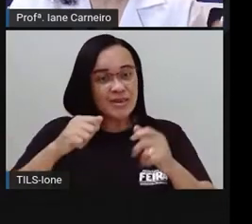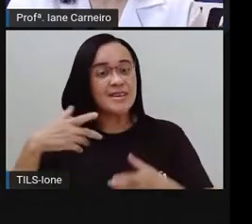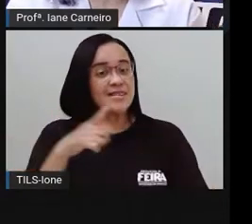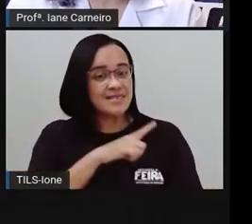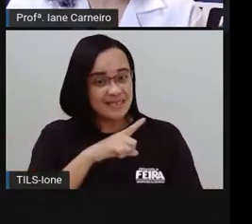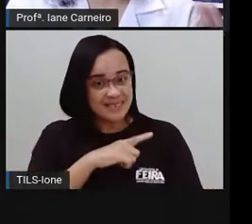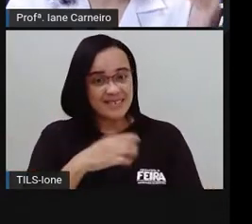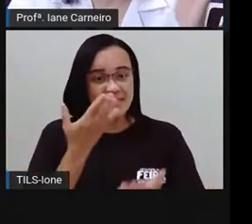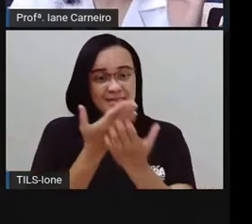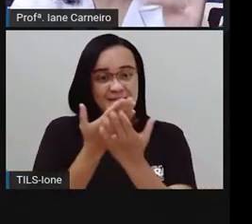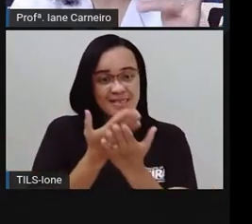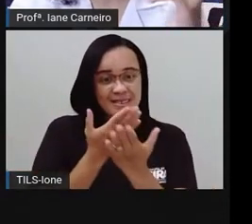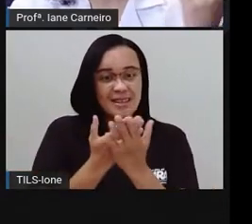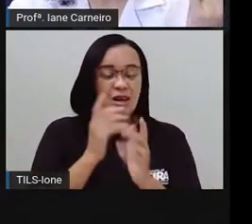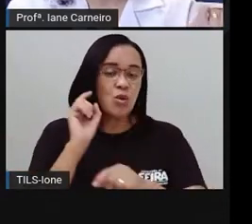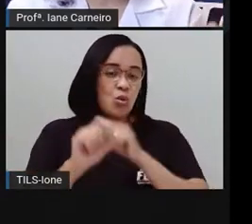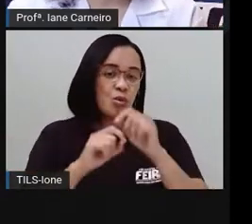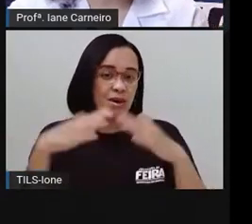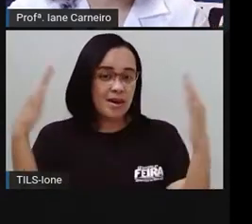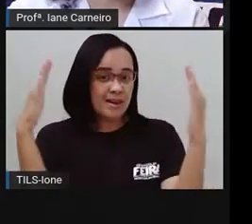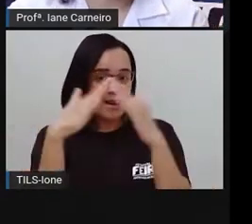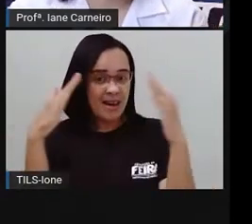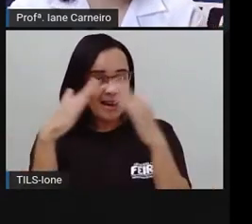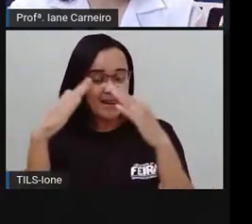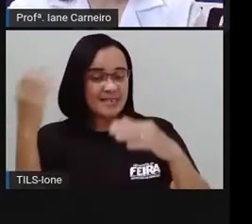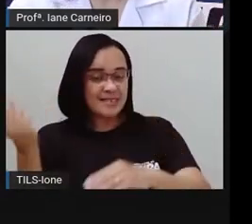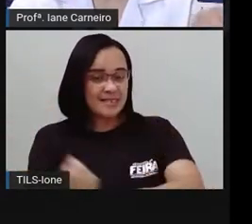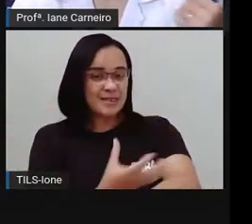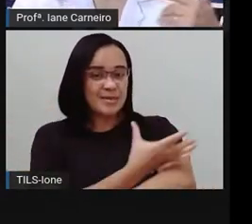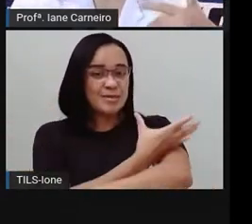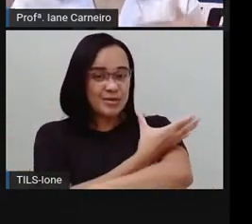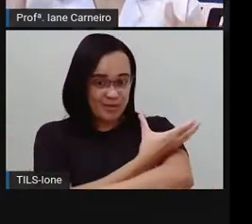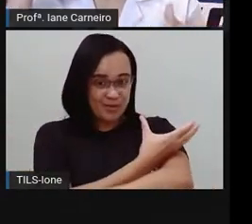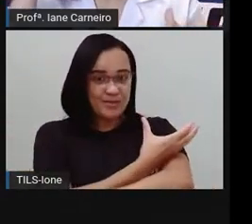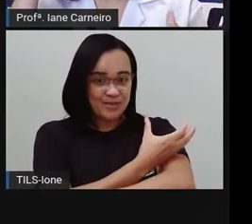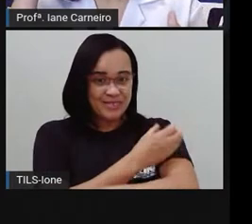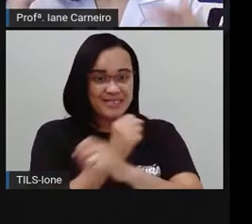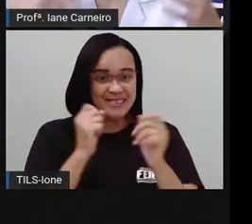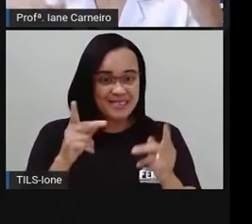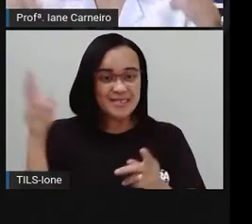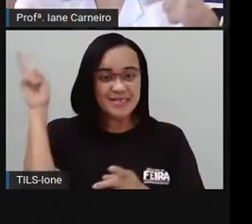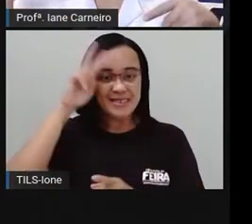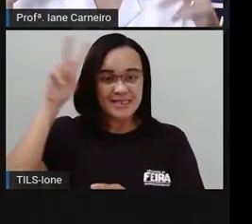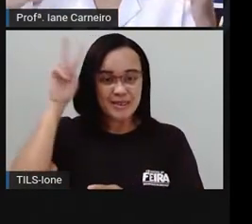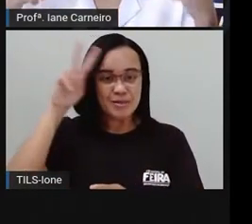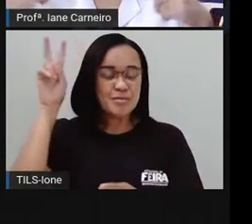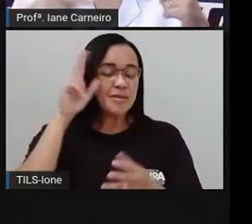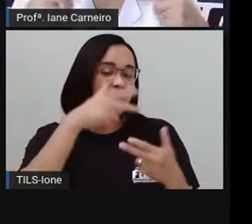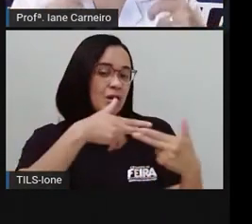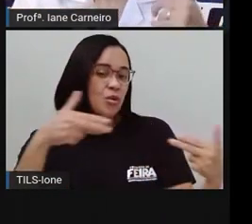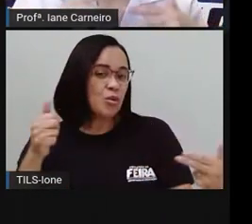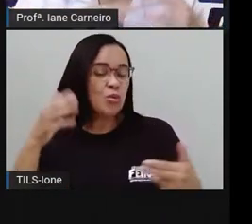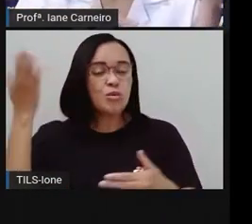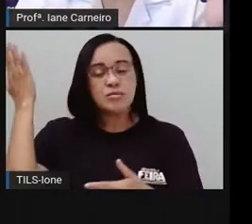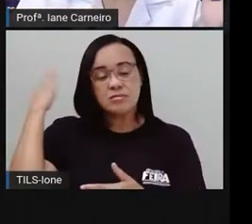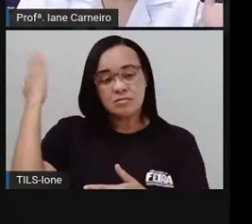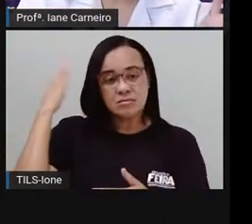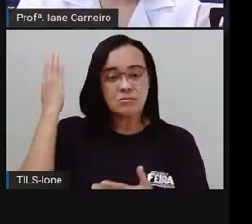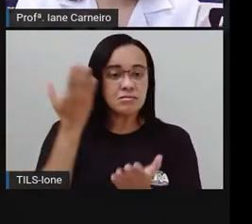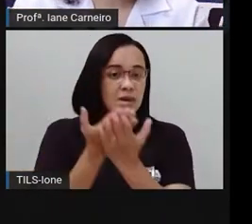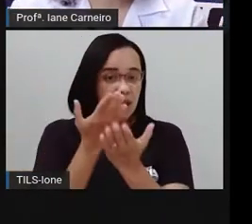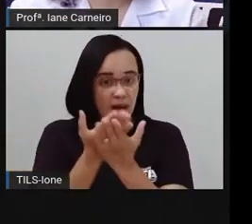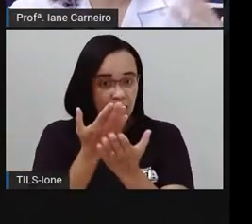o nome da aula é Casa e Emoções, tá bom? Então, a gente vai se lembrar de algumas coisas que nós vimos em algumas